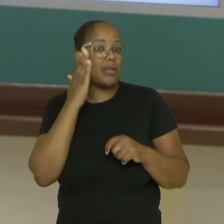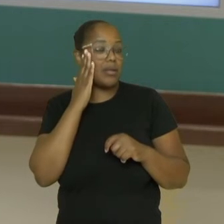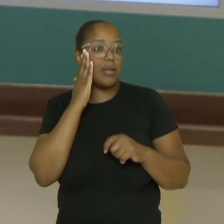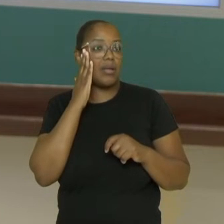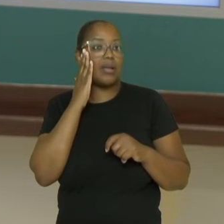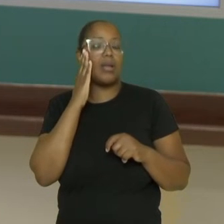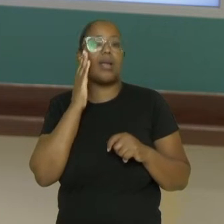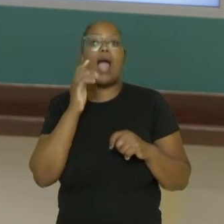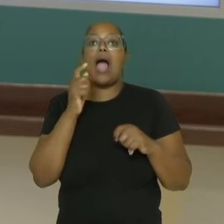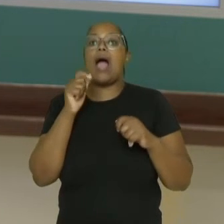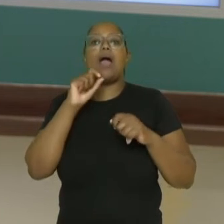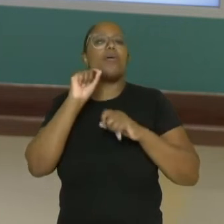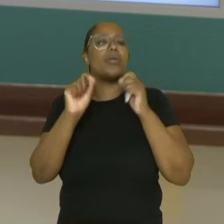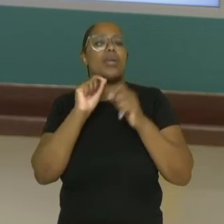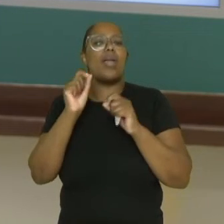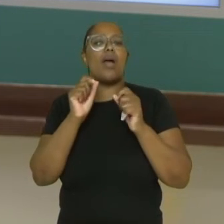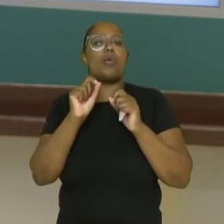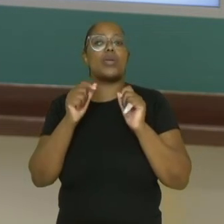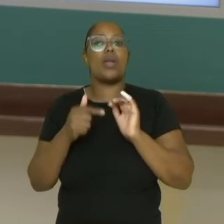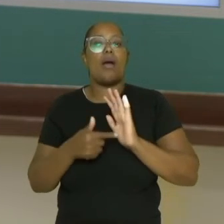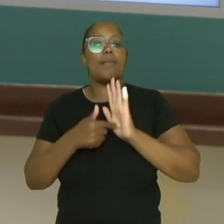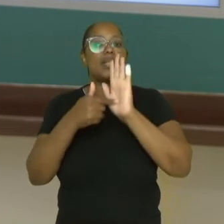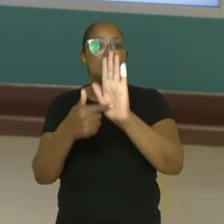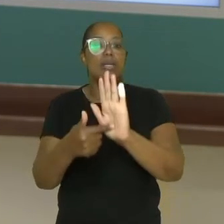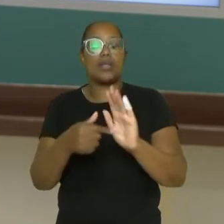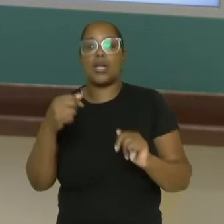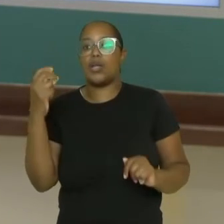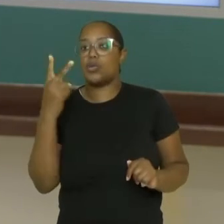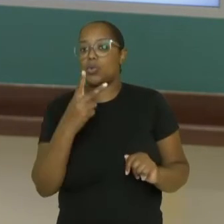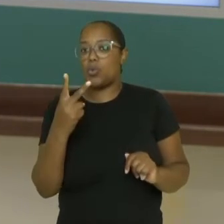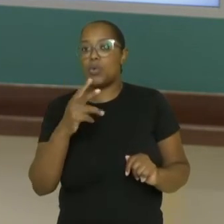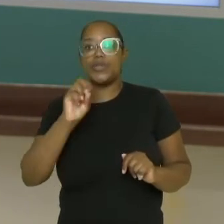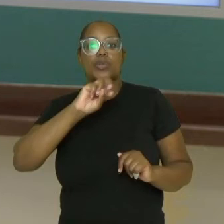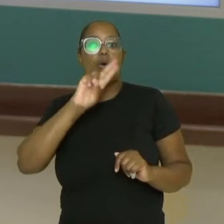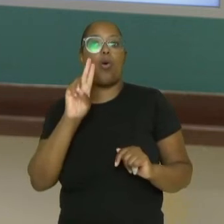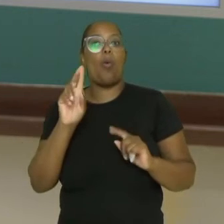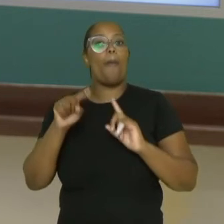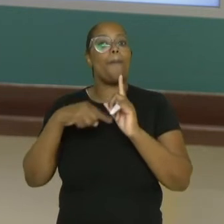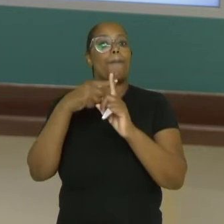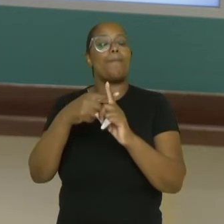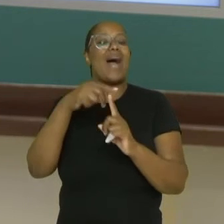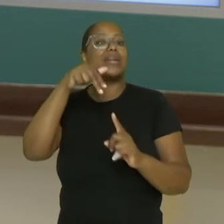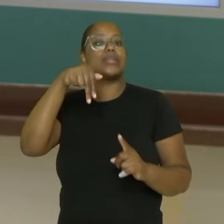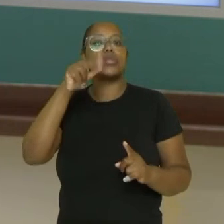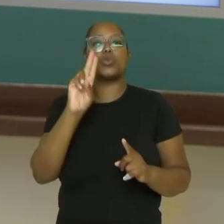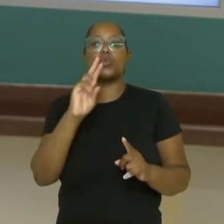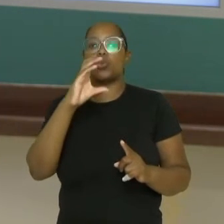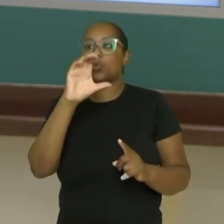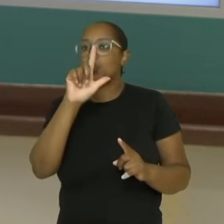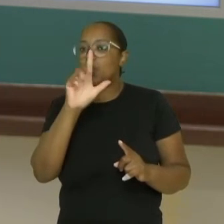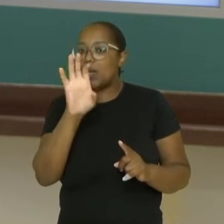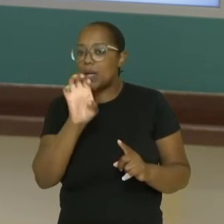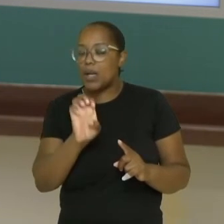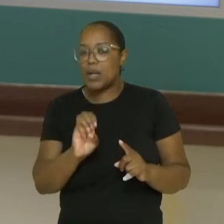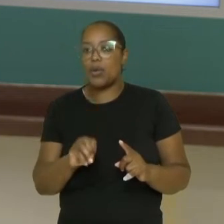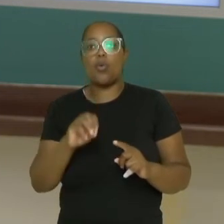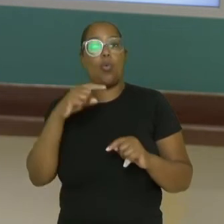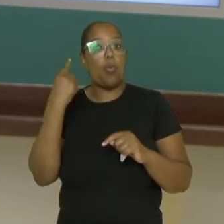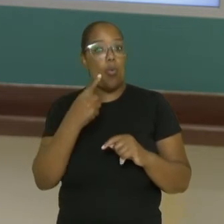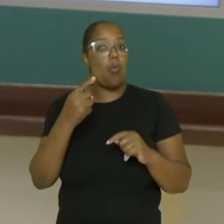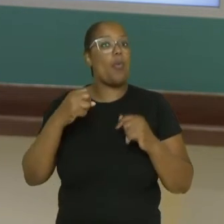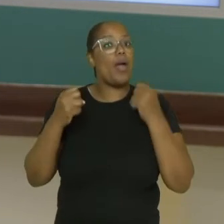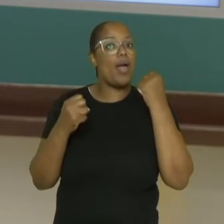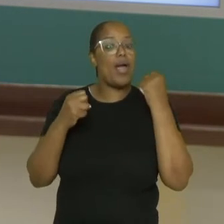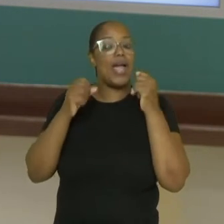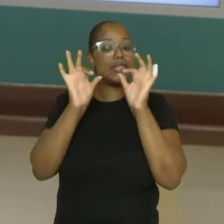apresenta dois ou mais núcleos, tá bom? Então, um núcleo, sujeito simples. Mais